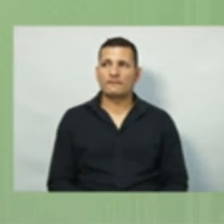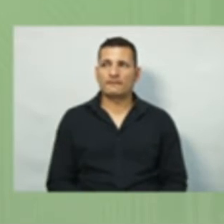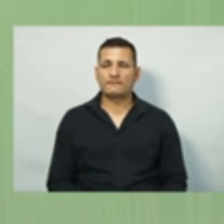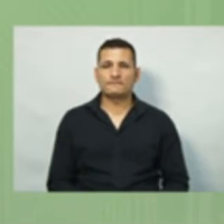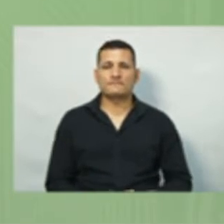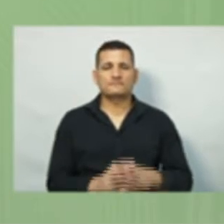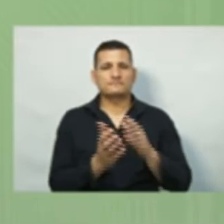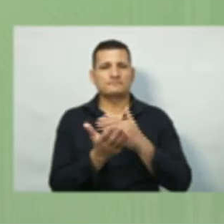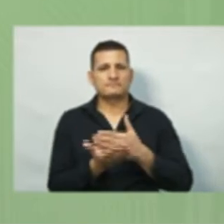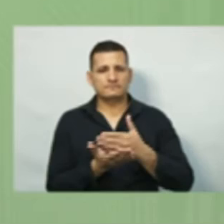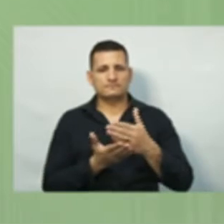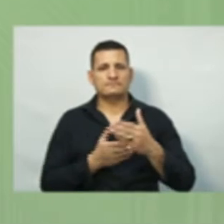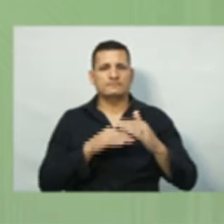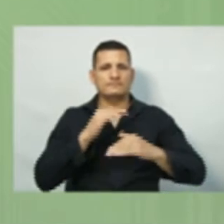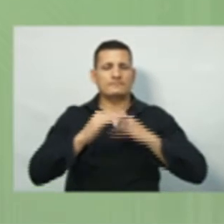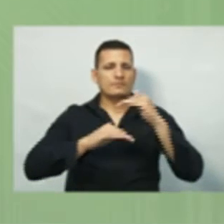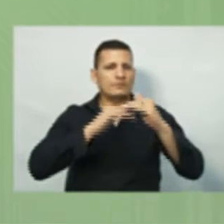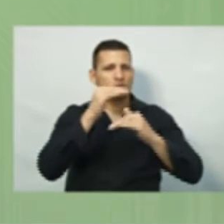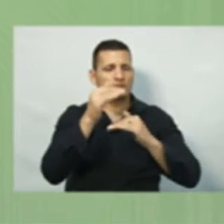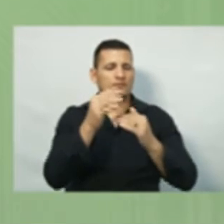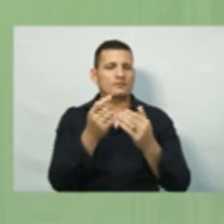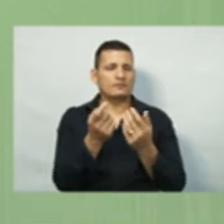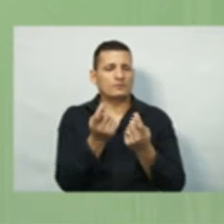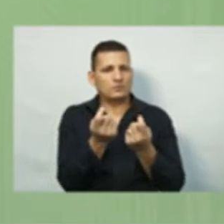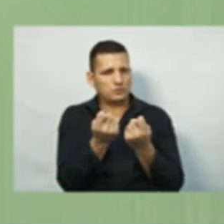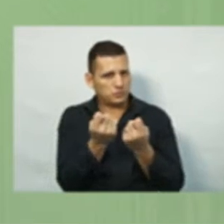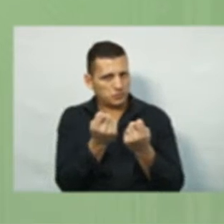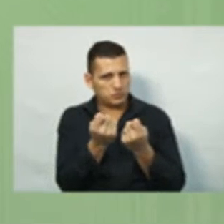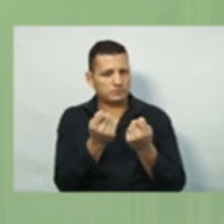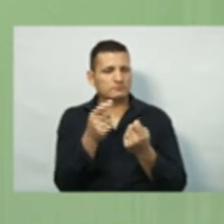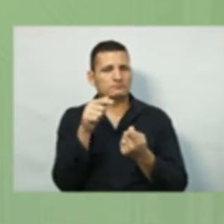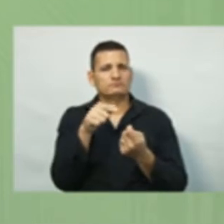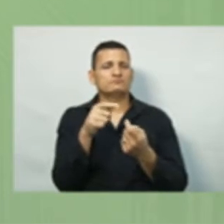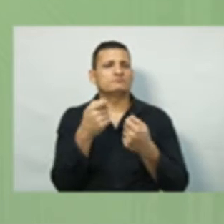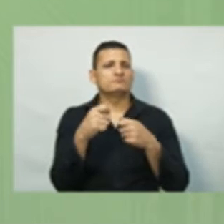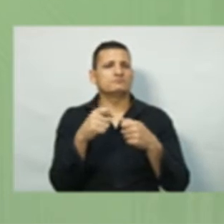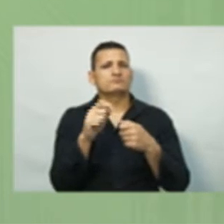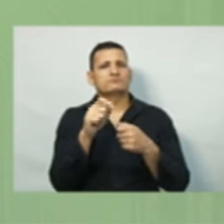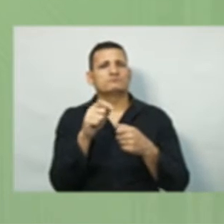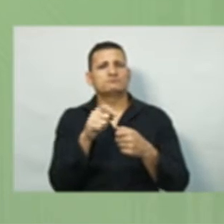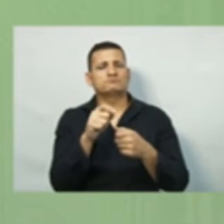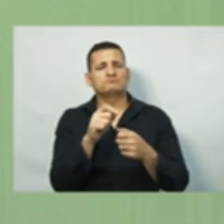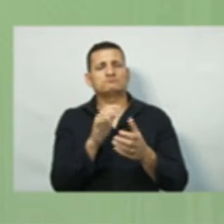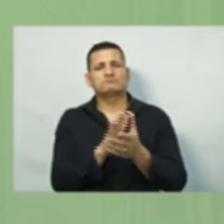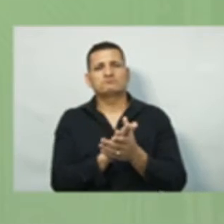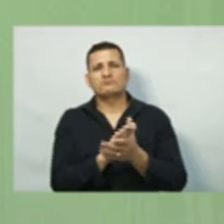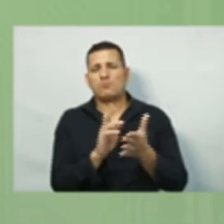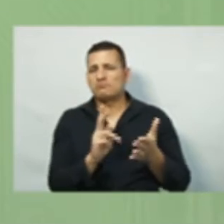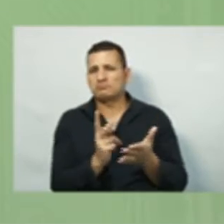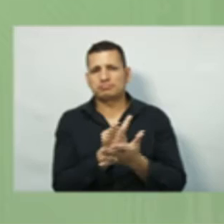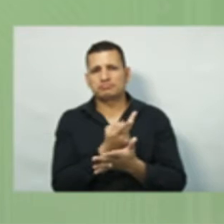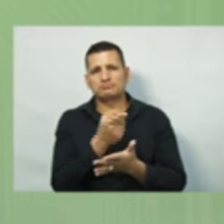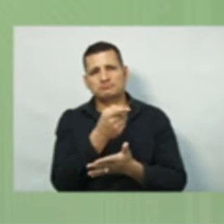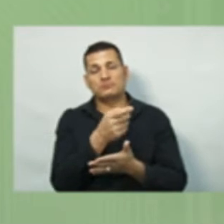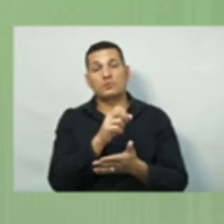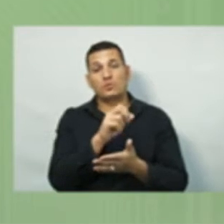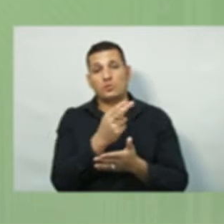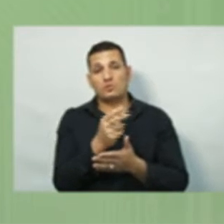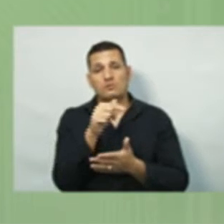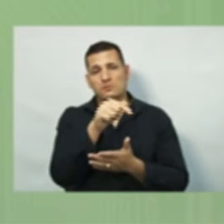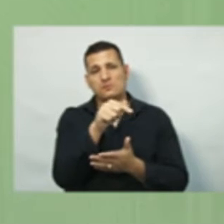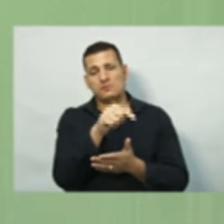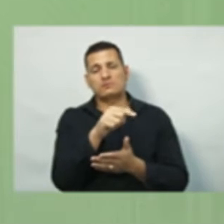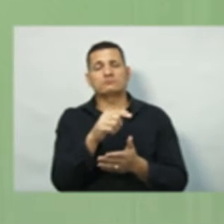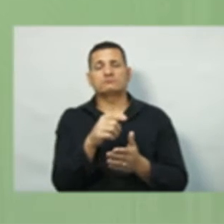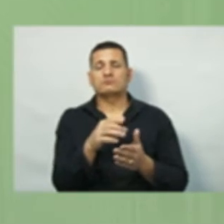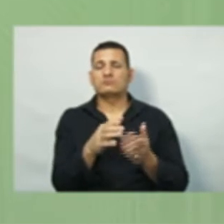o desenvolvimento econômico tende a ser relativamente automático ou autossustentado, na